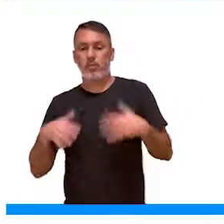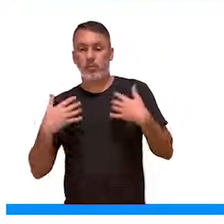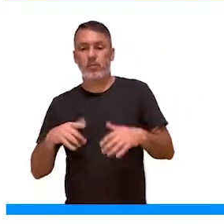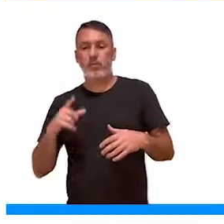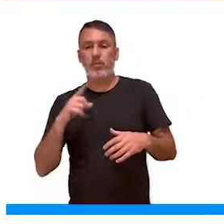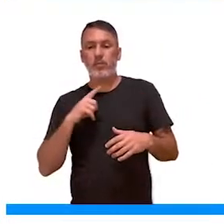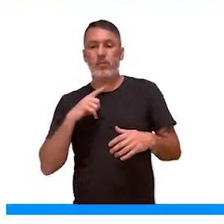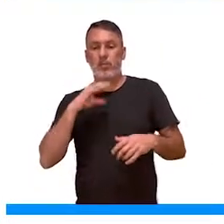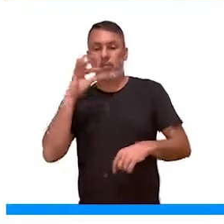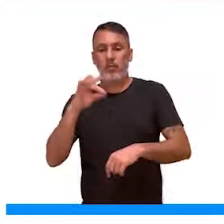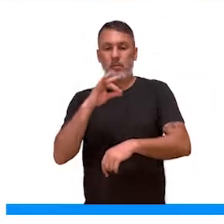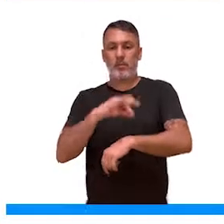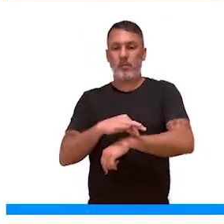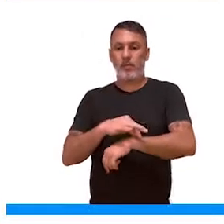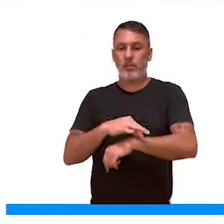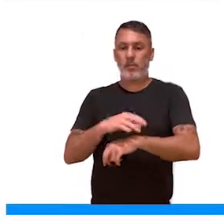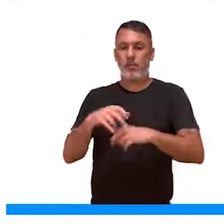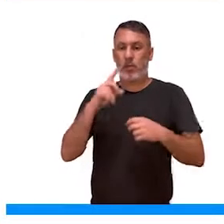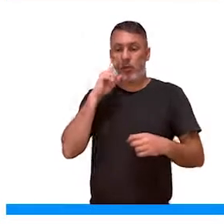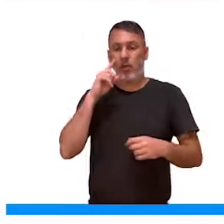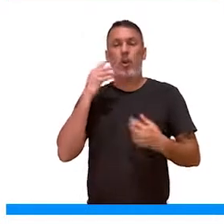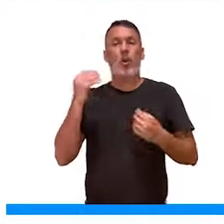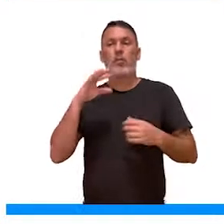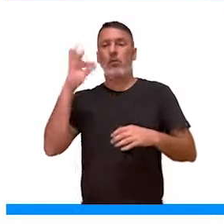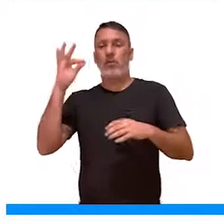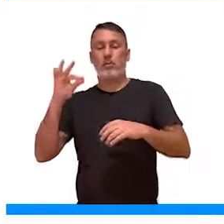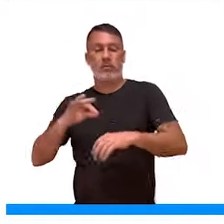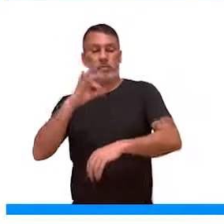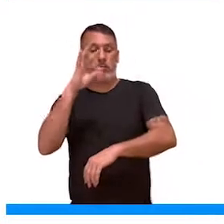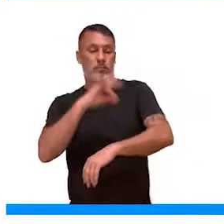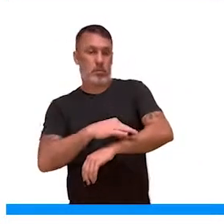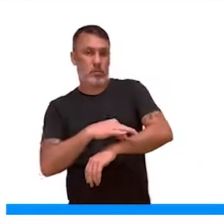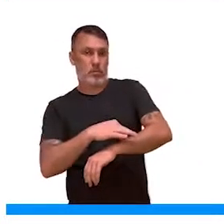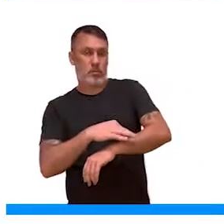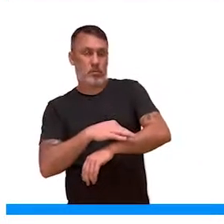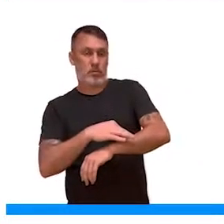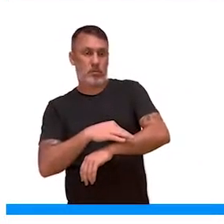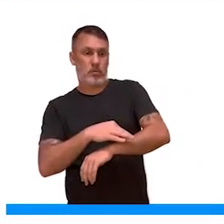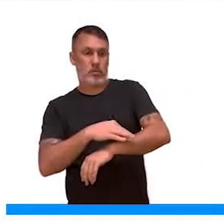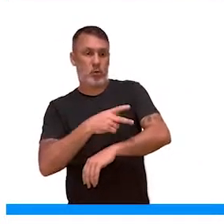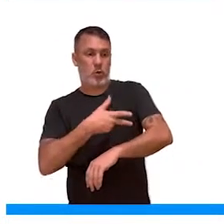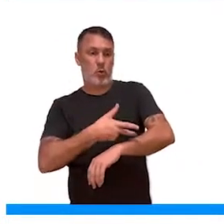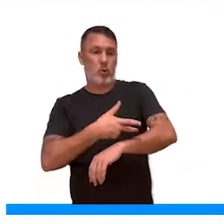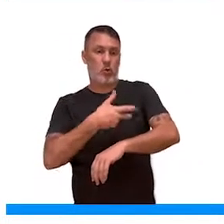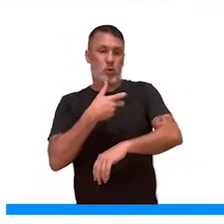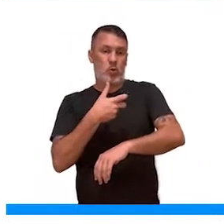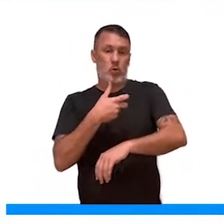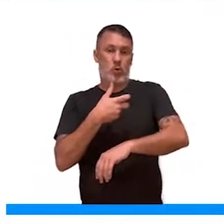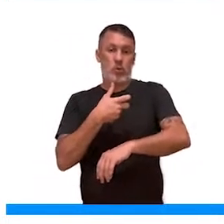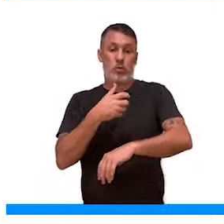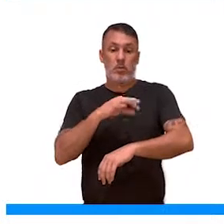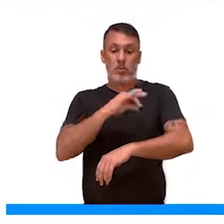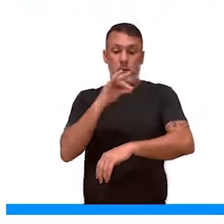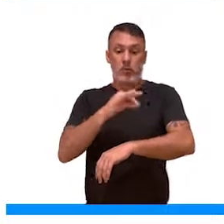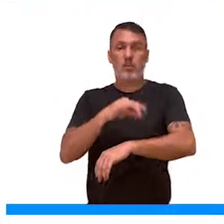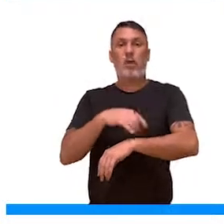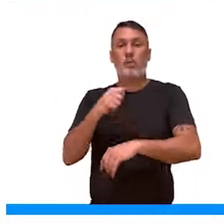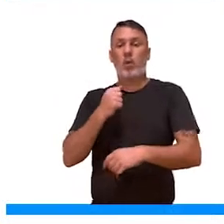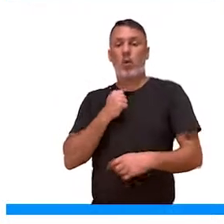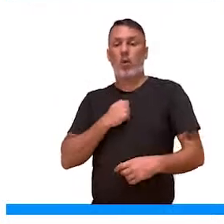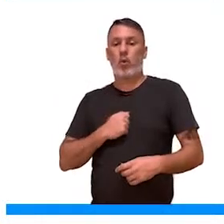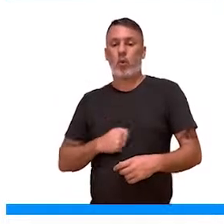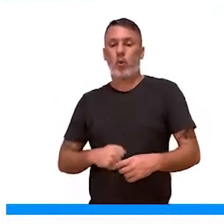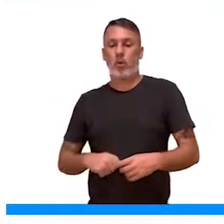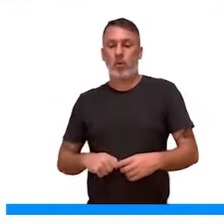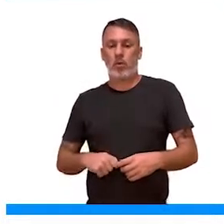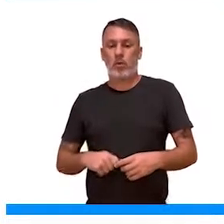fezes quando ele promove essa picada. Então, ele picou uma pessoa sadia e logo em seguida isso estimula ele a